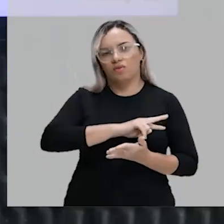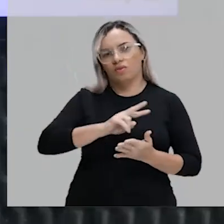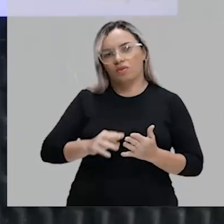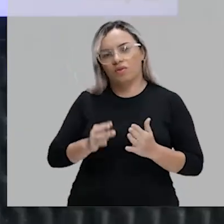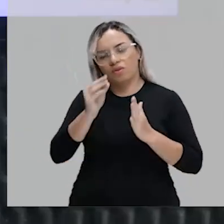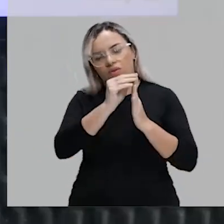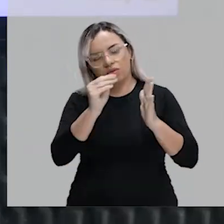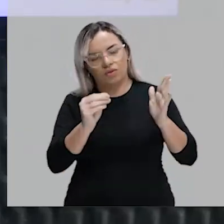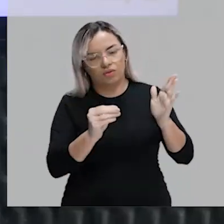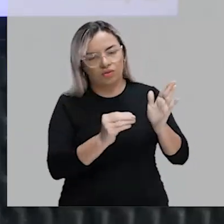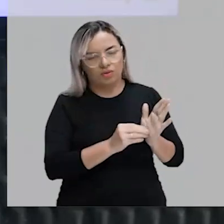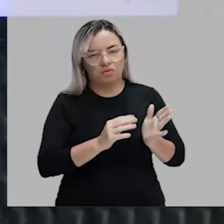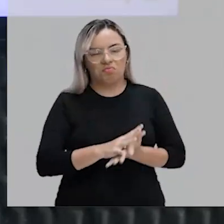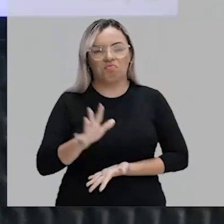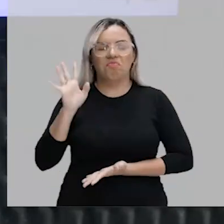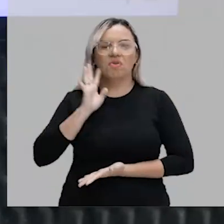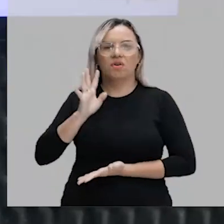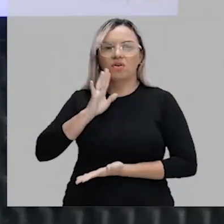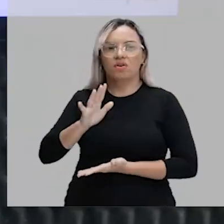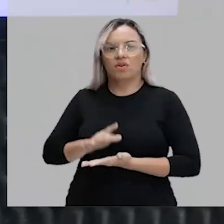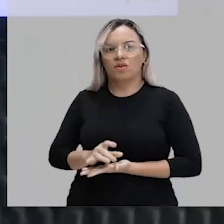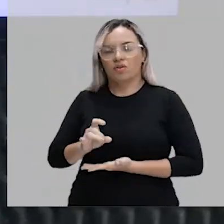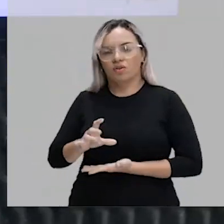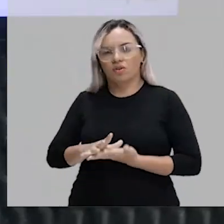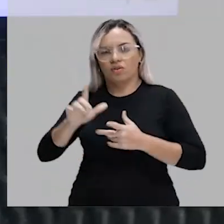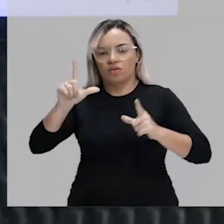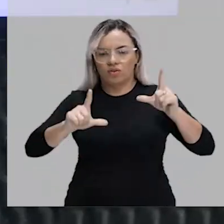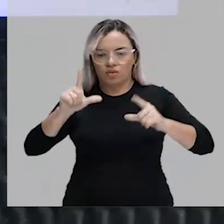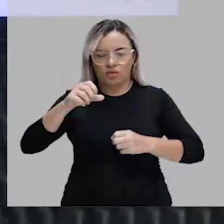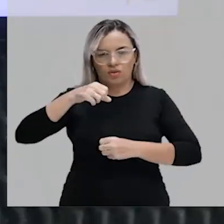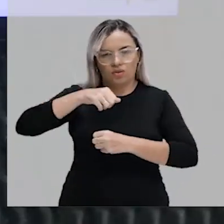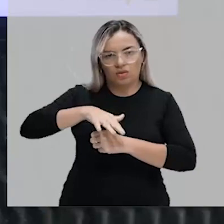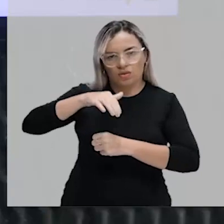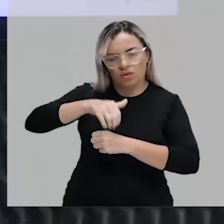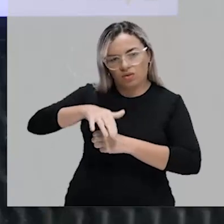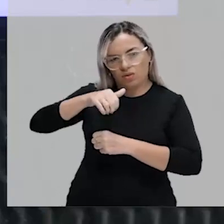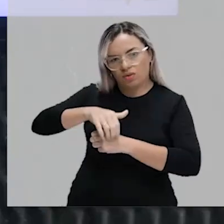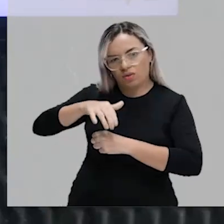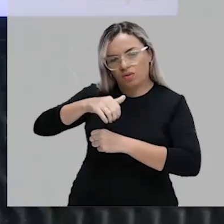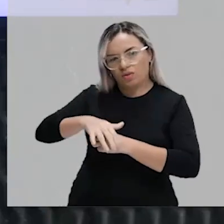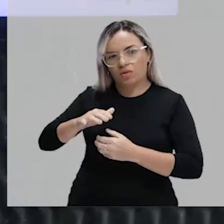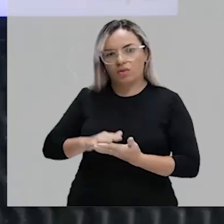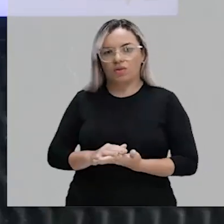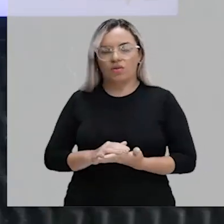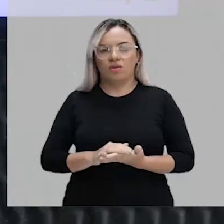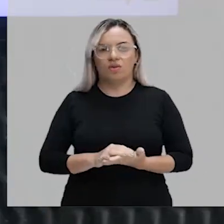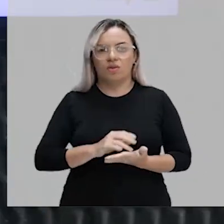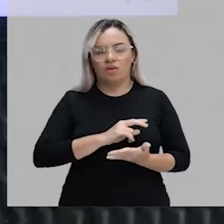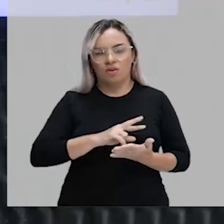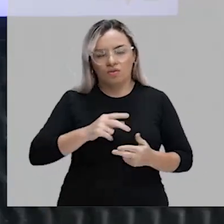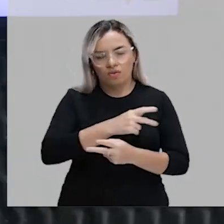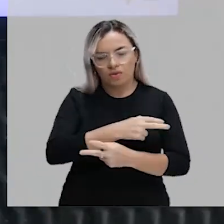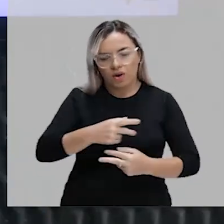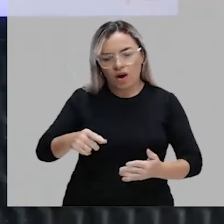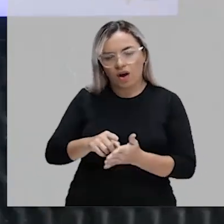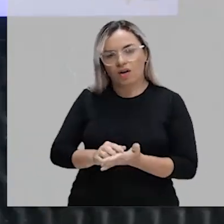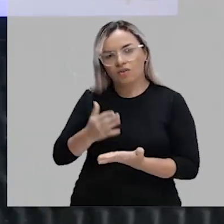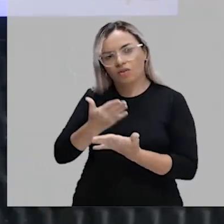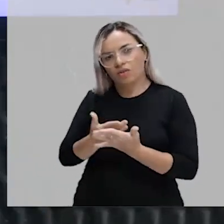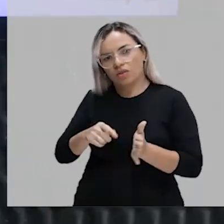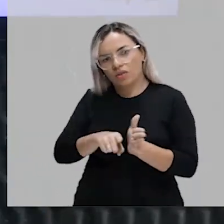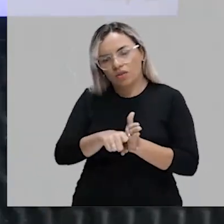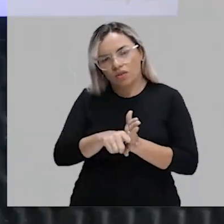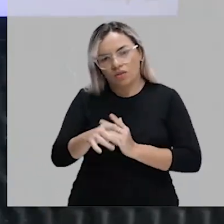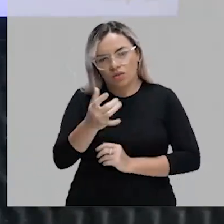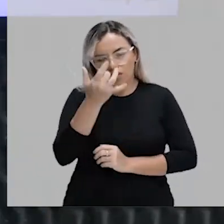vocês assistem na TV, tá? Tem outras dicas, tem material de estudo, de pesquisa, e que vai facilitar